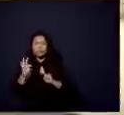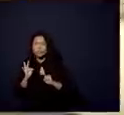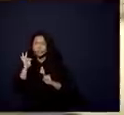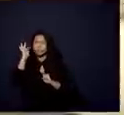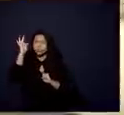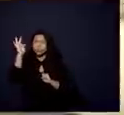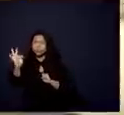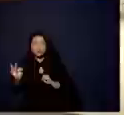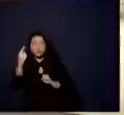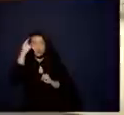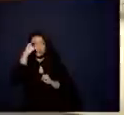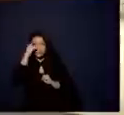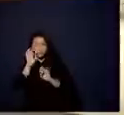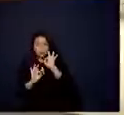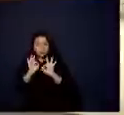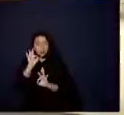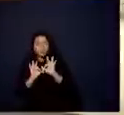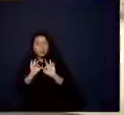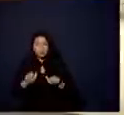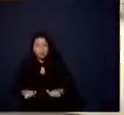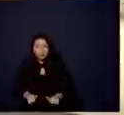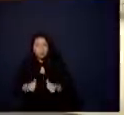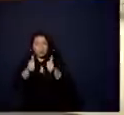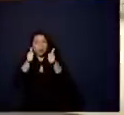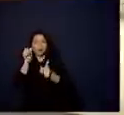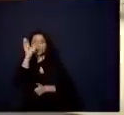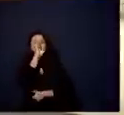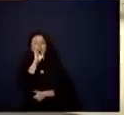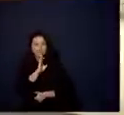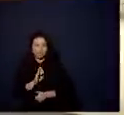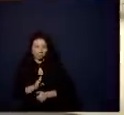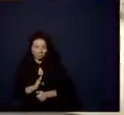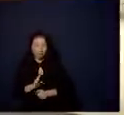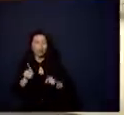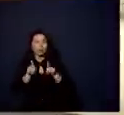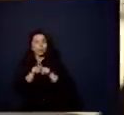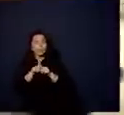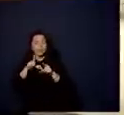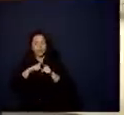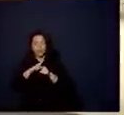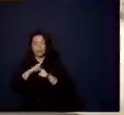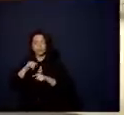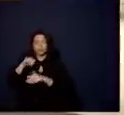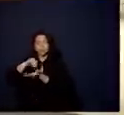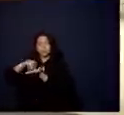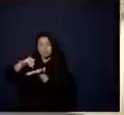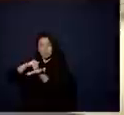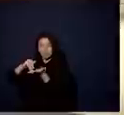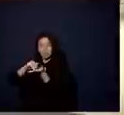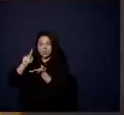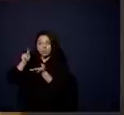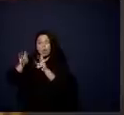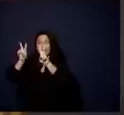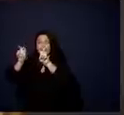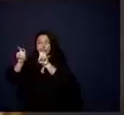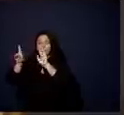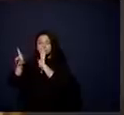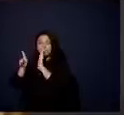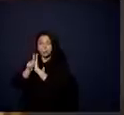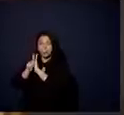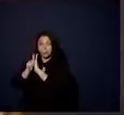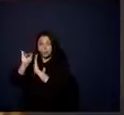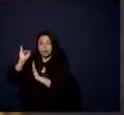de futuro para o planejamento aí né a gente vai ter uma também temos a secretaria de assuntos internacionais e